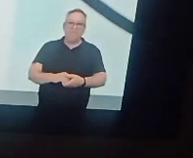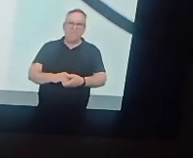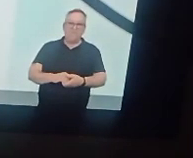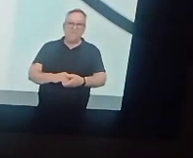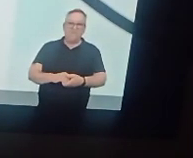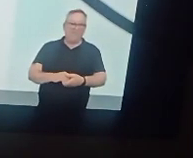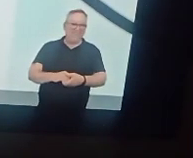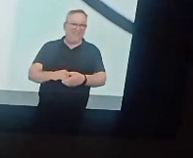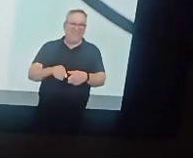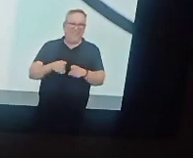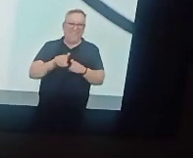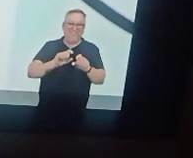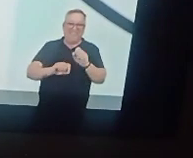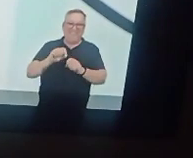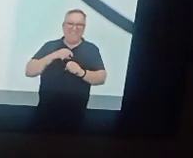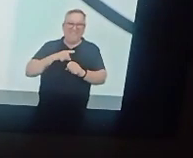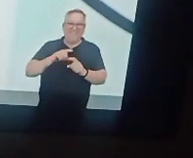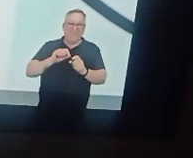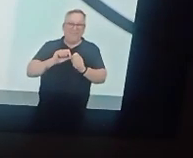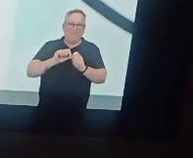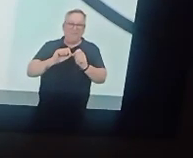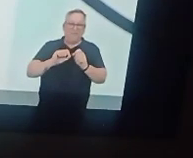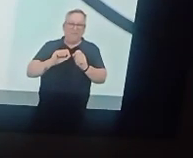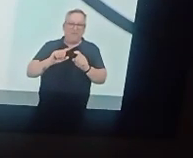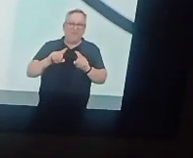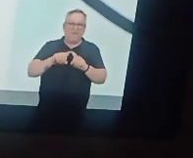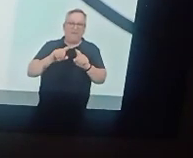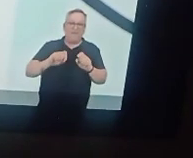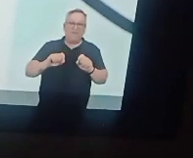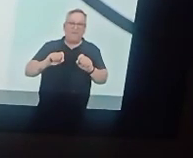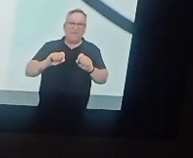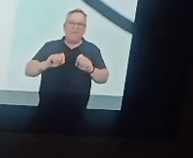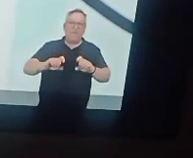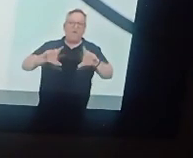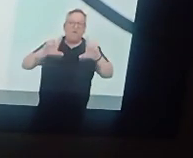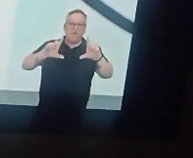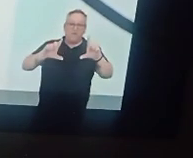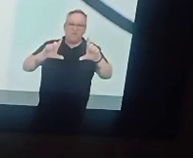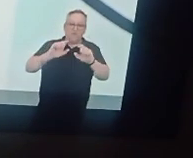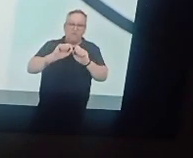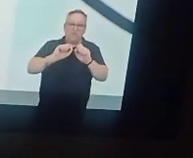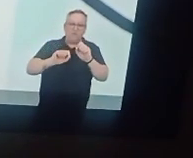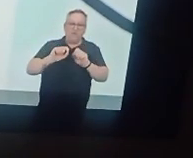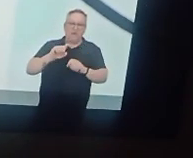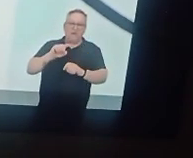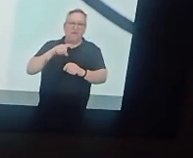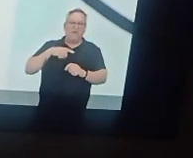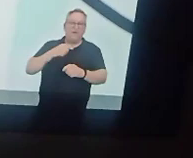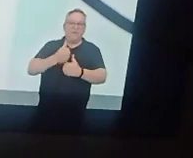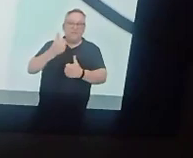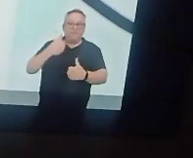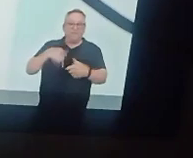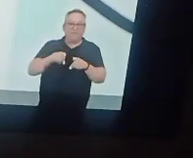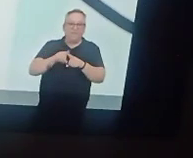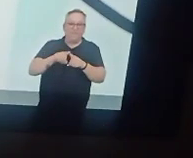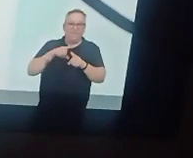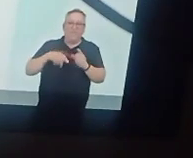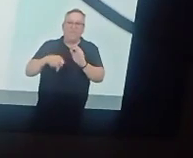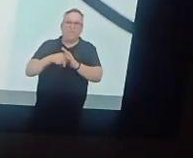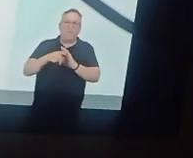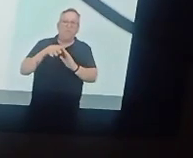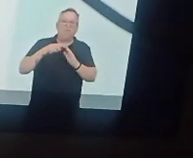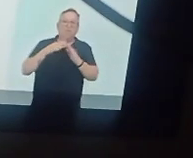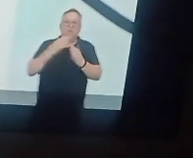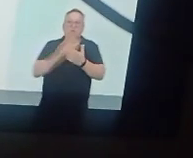Aqui, pessoal, é uma tela da sede, onde a diretoria de ensino e os diretores, né, toda a parte da unidade escolar, vão